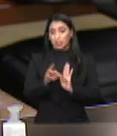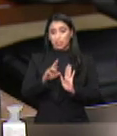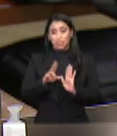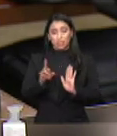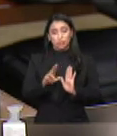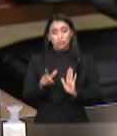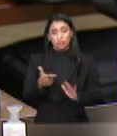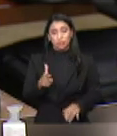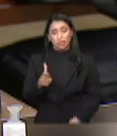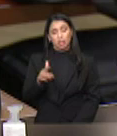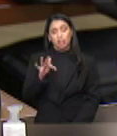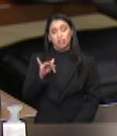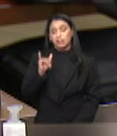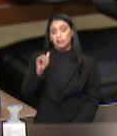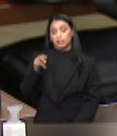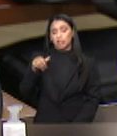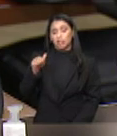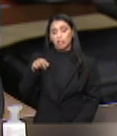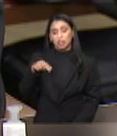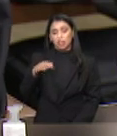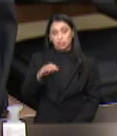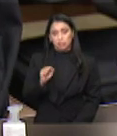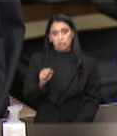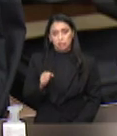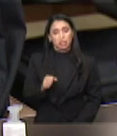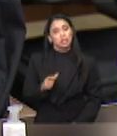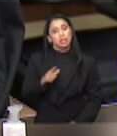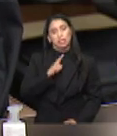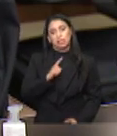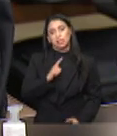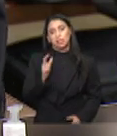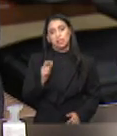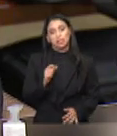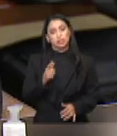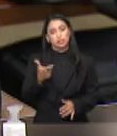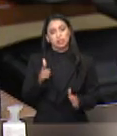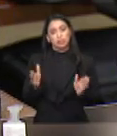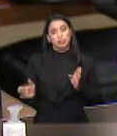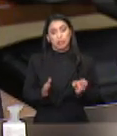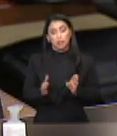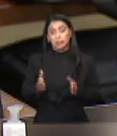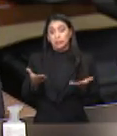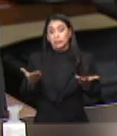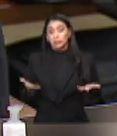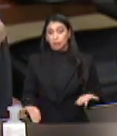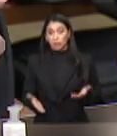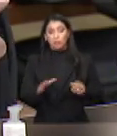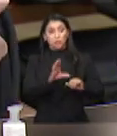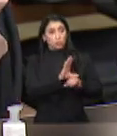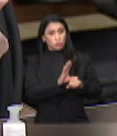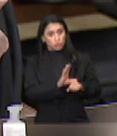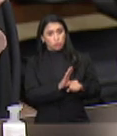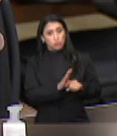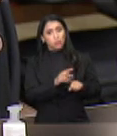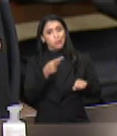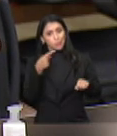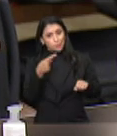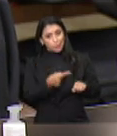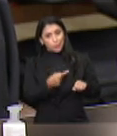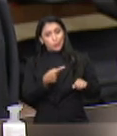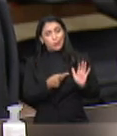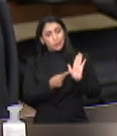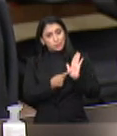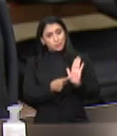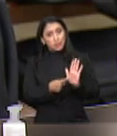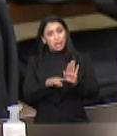e imprescritível. Não é difícil perceber que a Constituição brasileira reiteradamente fala na questão